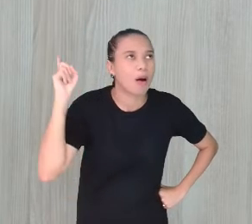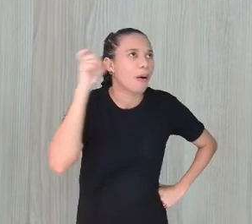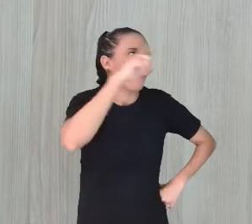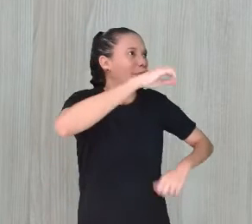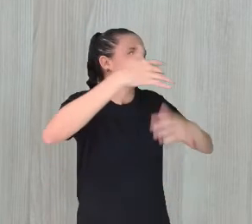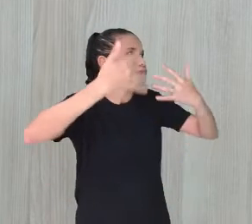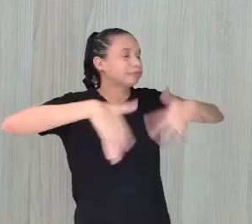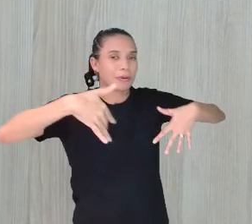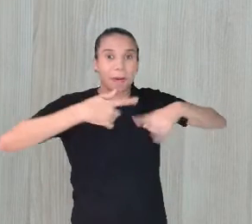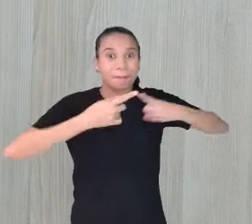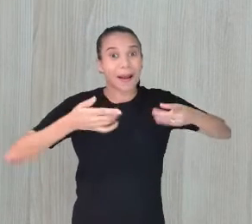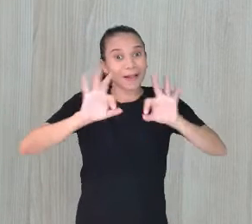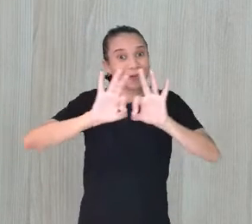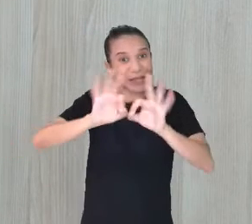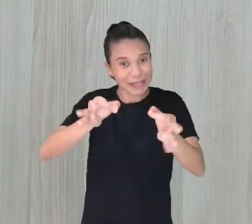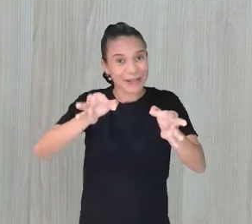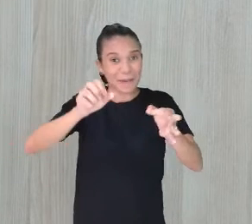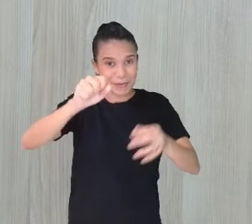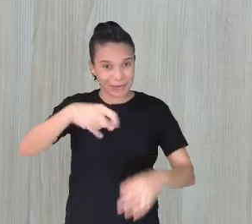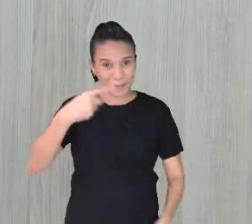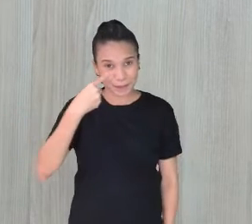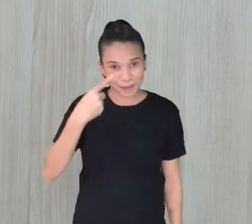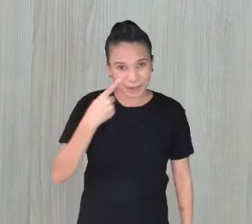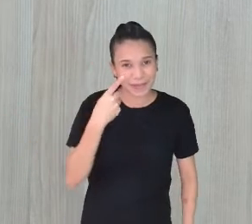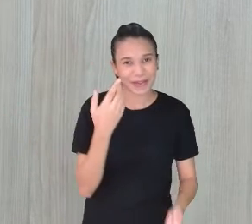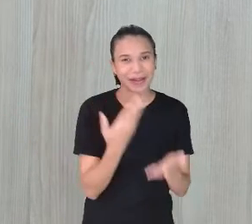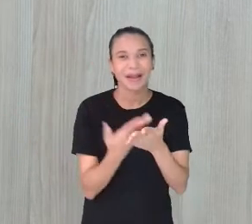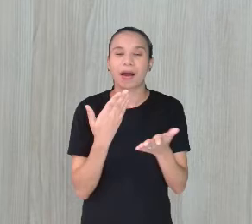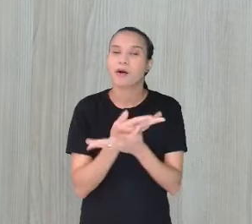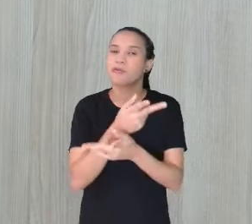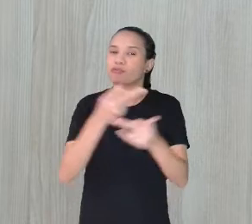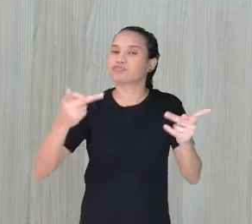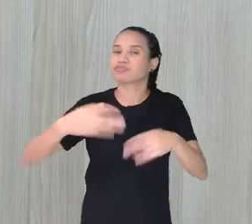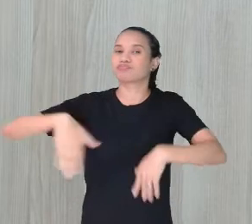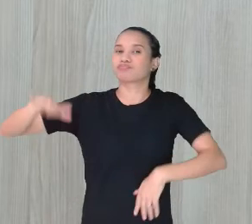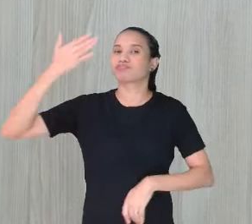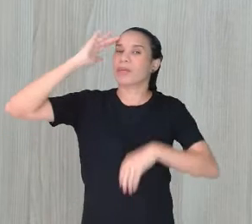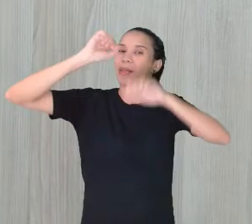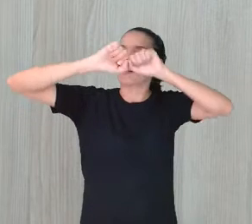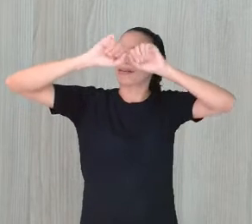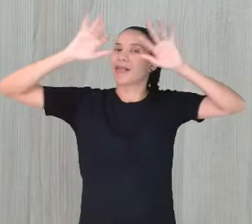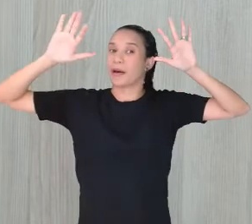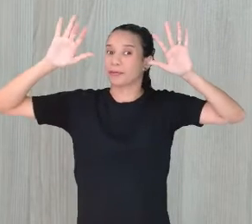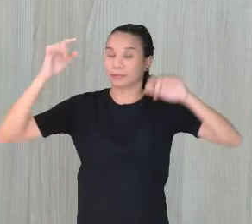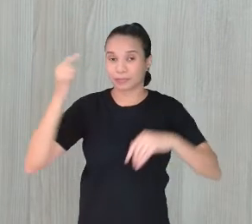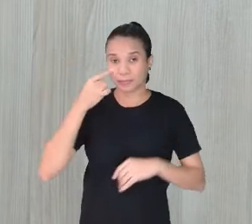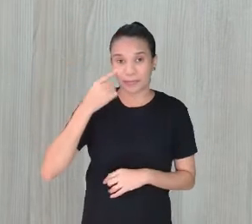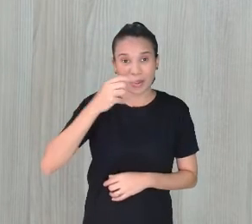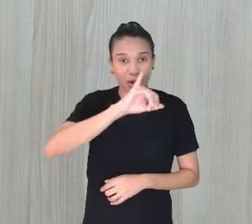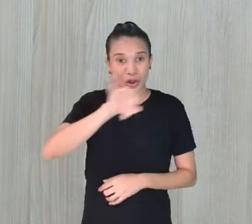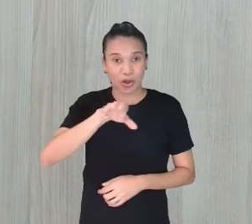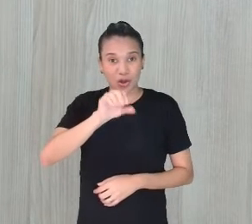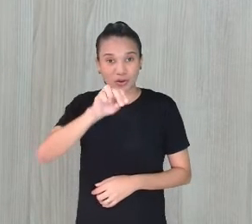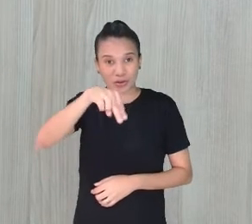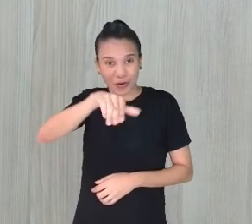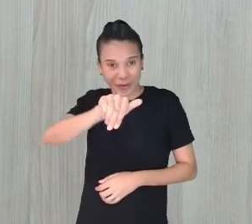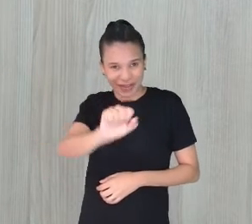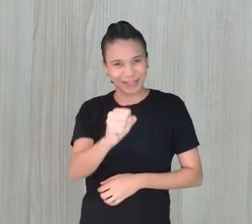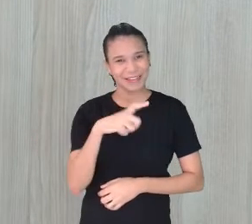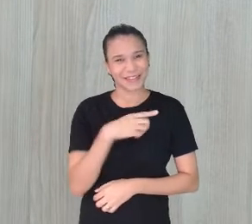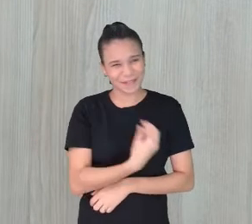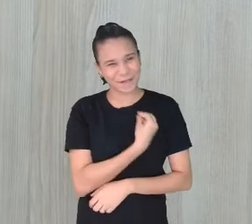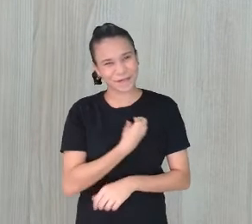difícil. É simples, pessoal. Assiste aí a aula que vocês vão entender direitinho. Olha, Jonas é que está conosco, viu,